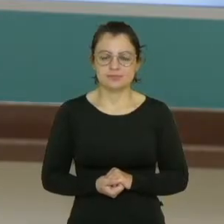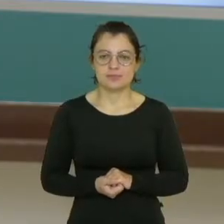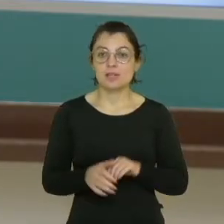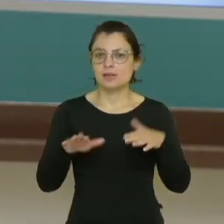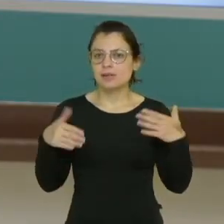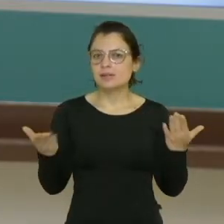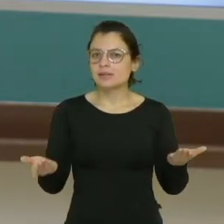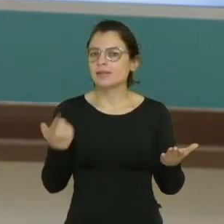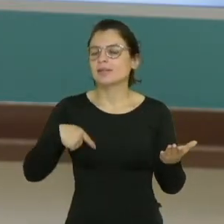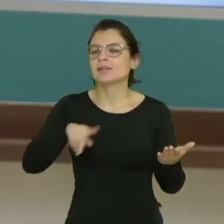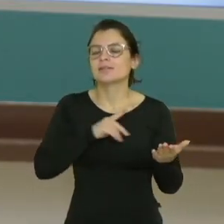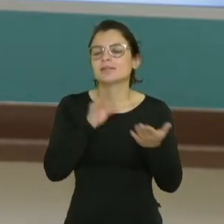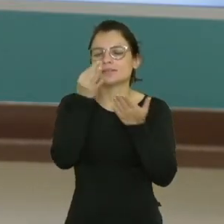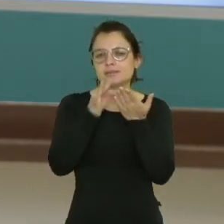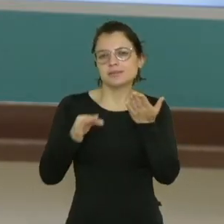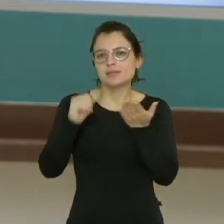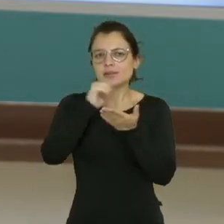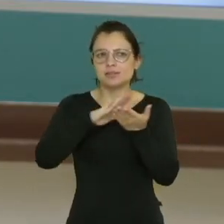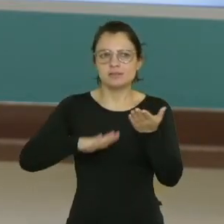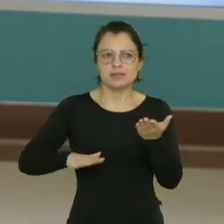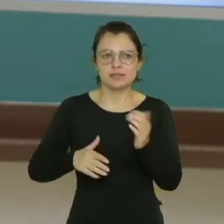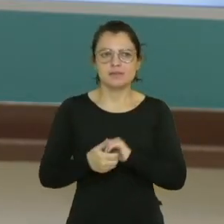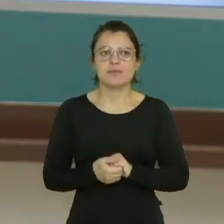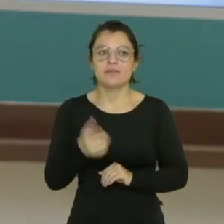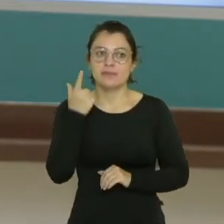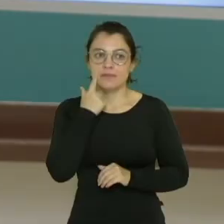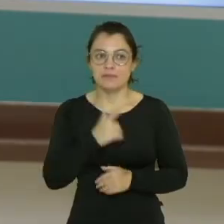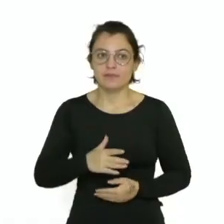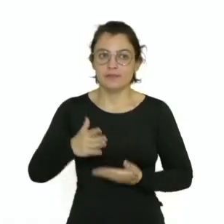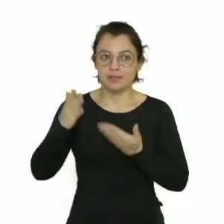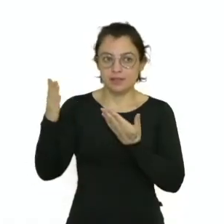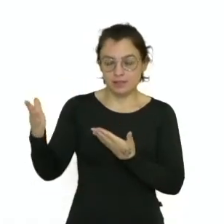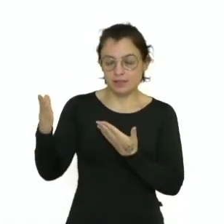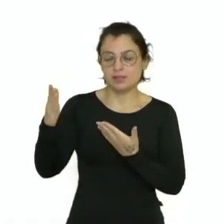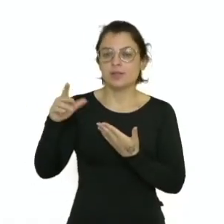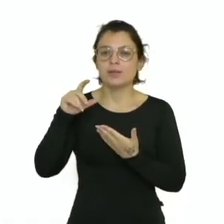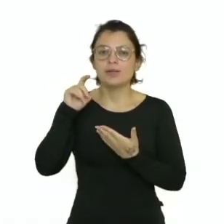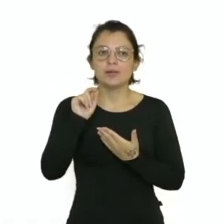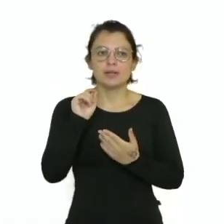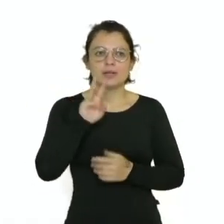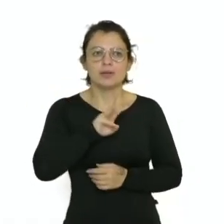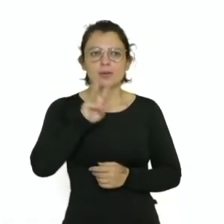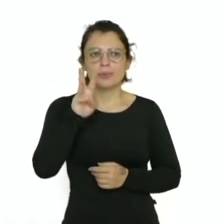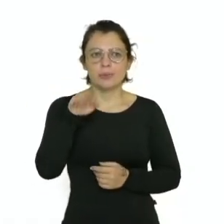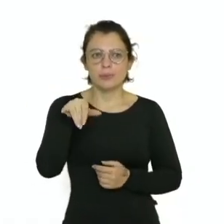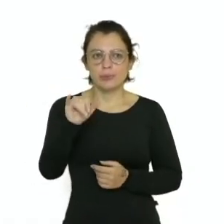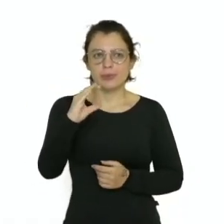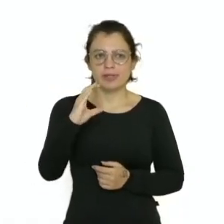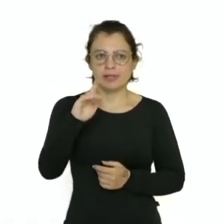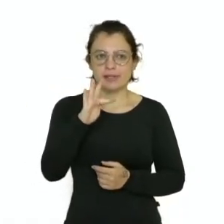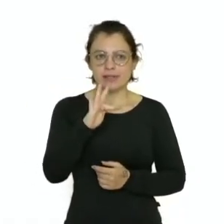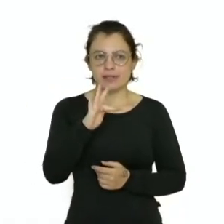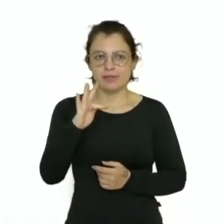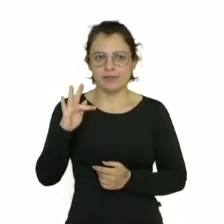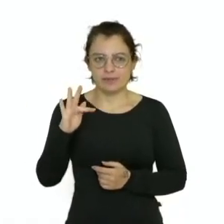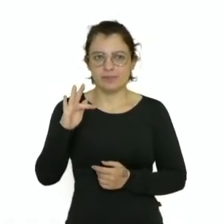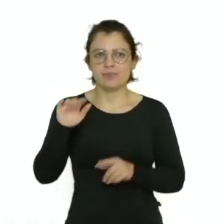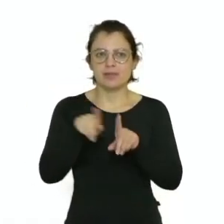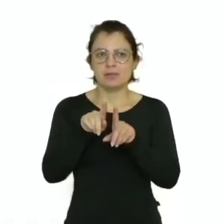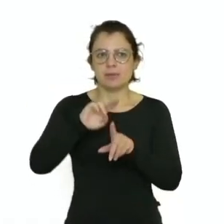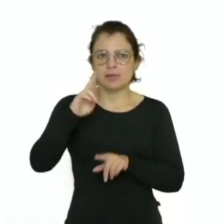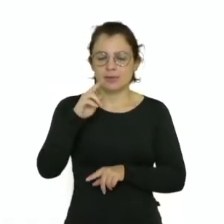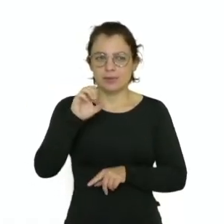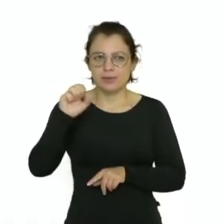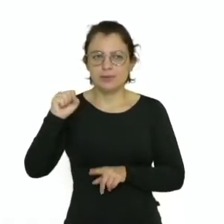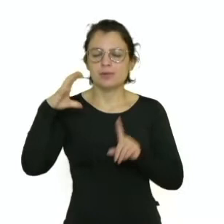Vamos fazer a correção da atividade? Então veja, influenciado por Wycliffe e Jean Hus, Martinho Lutero desenvolveu as